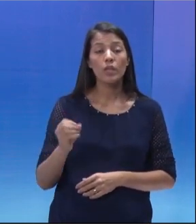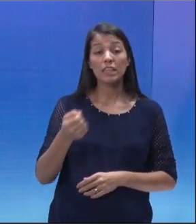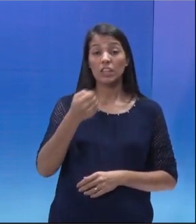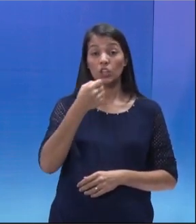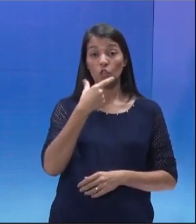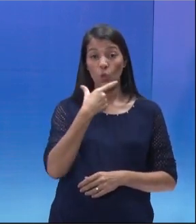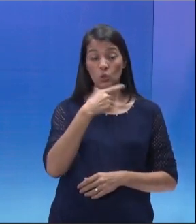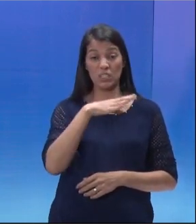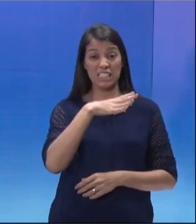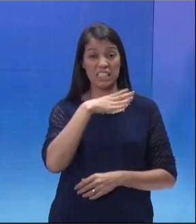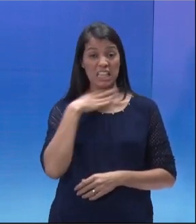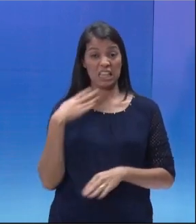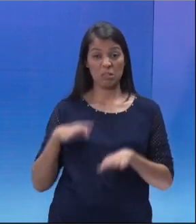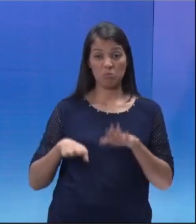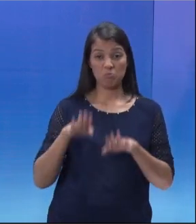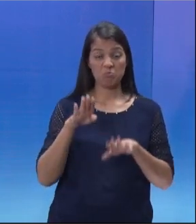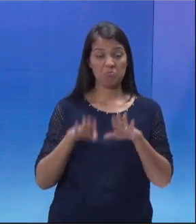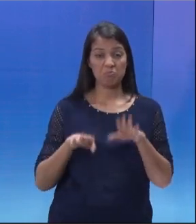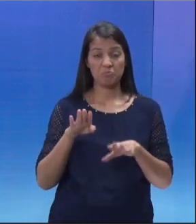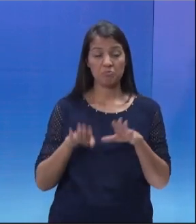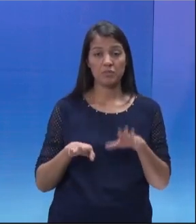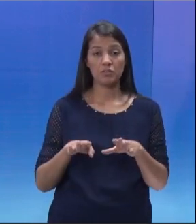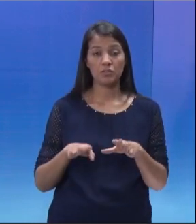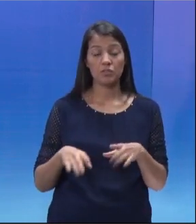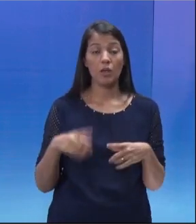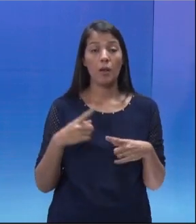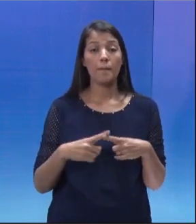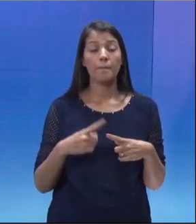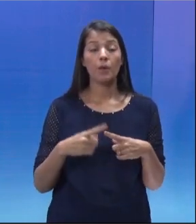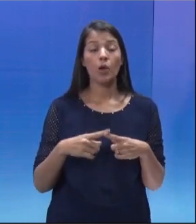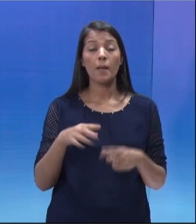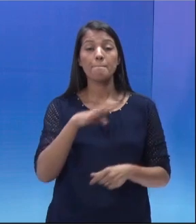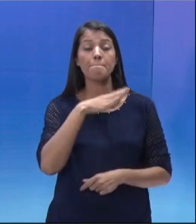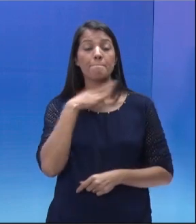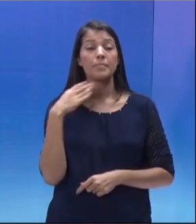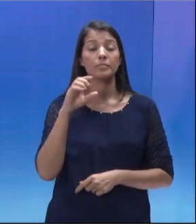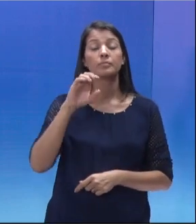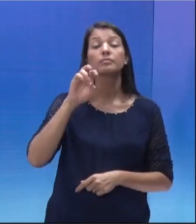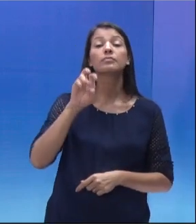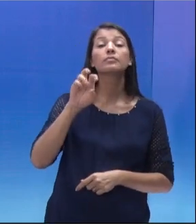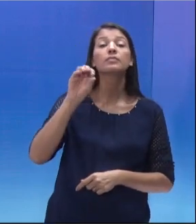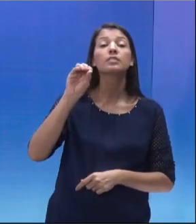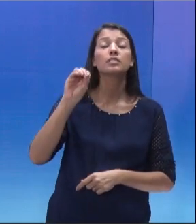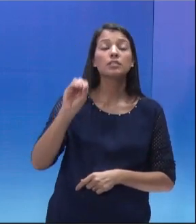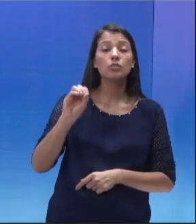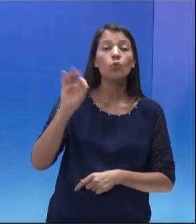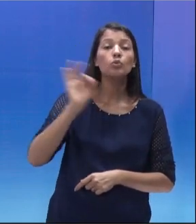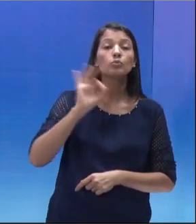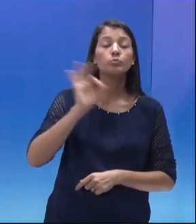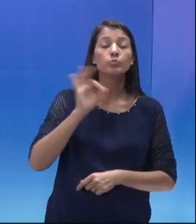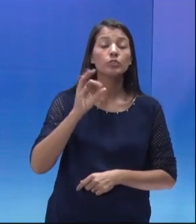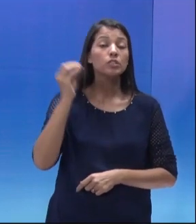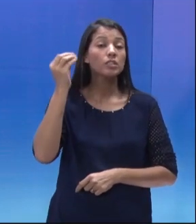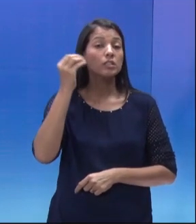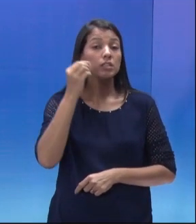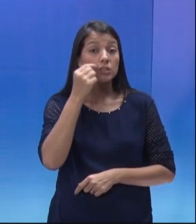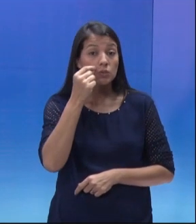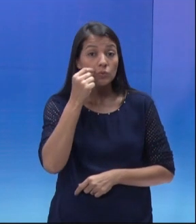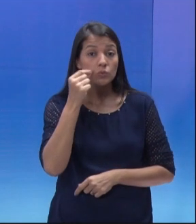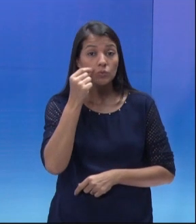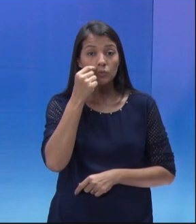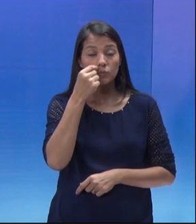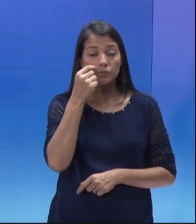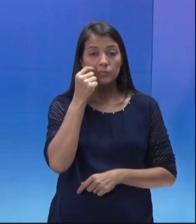matar 50% desses cobaias, que no nosso caso são ratos. Vamos para a segunda parte do enunciado.